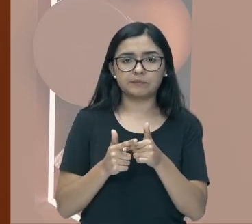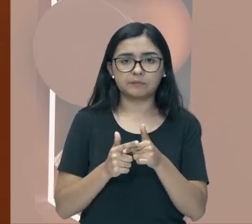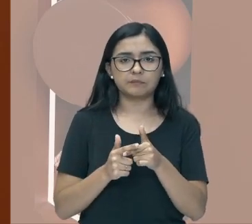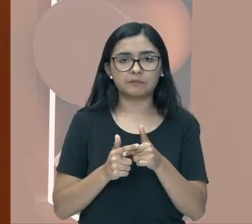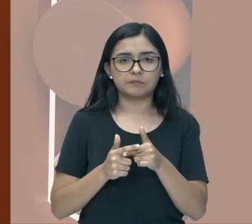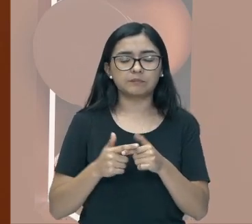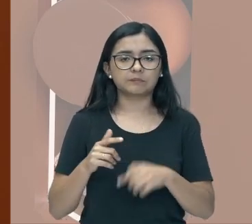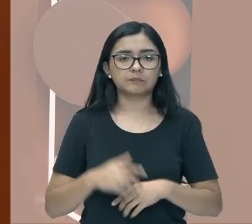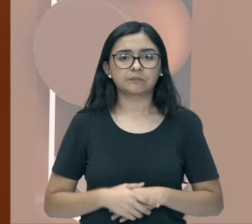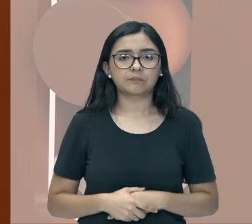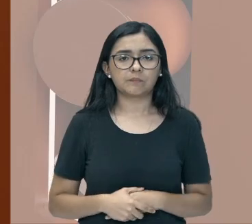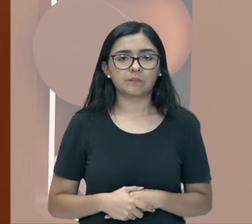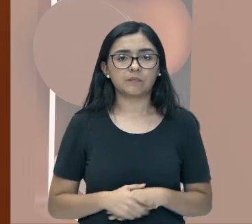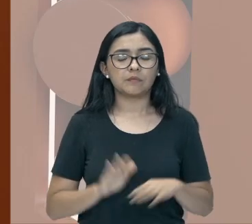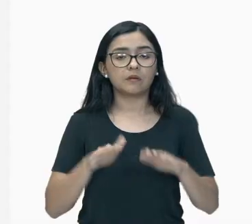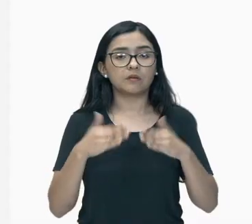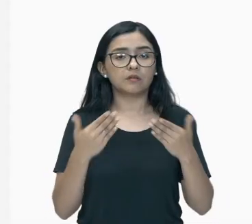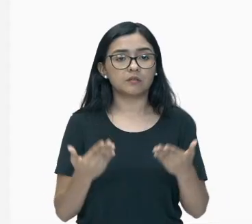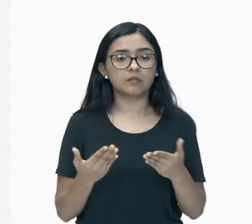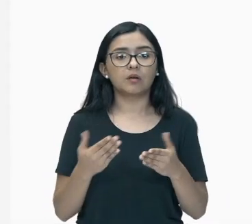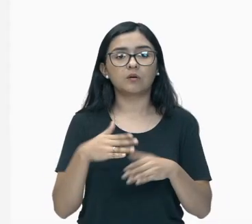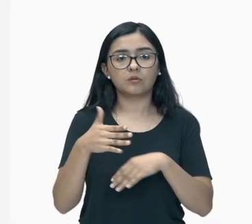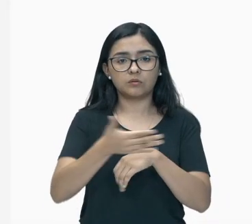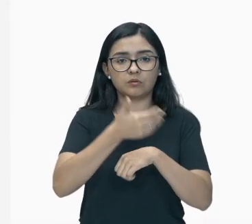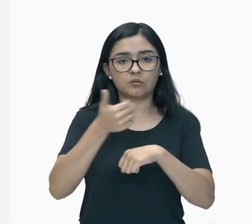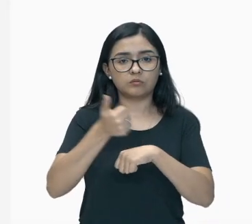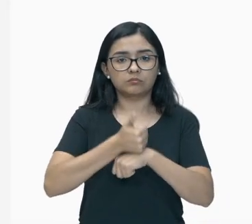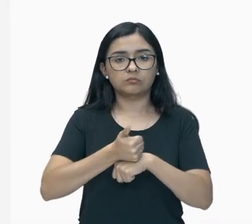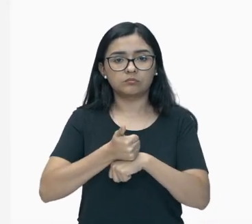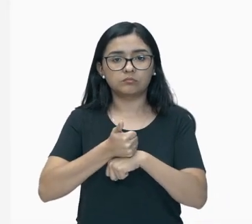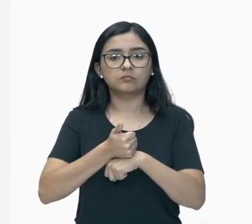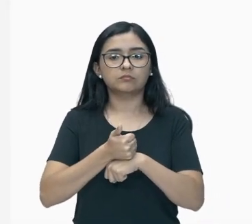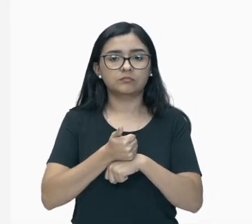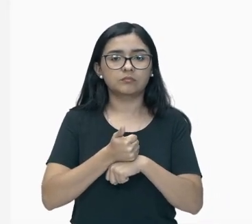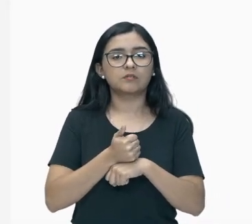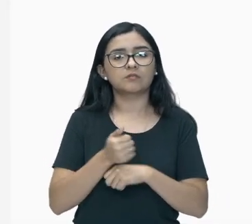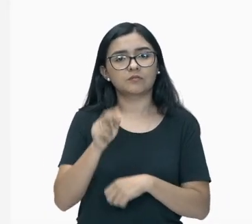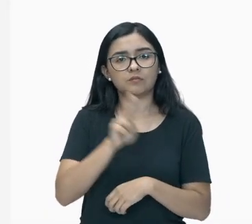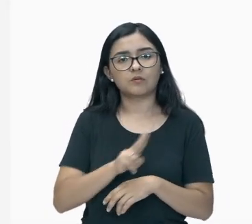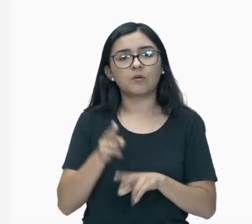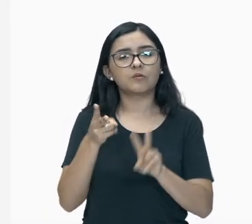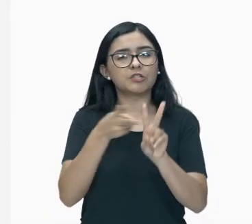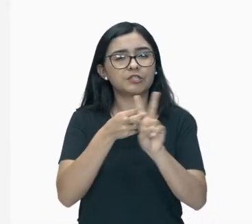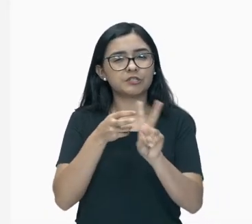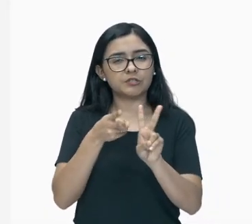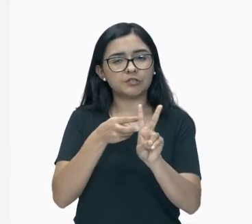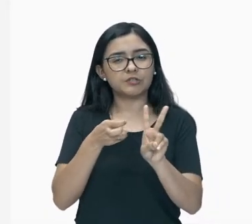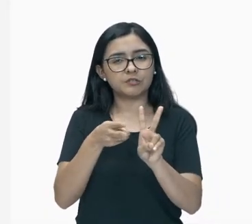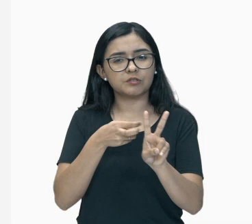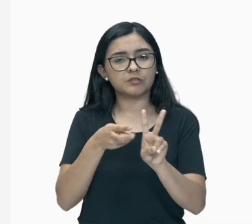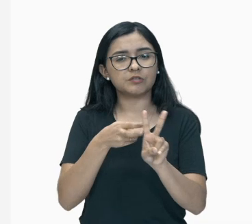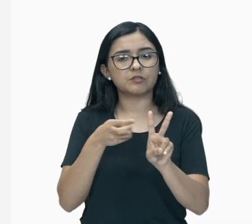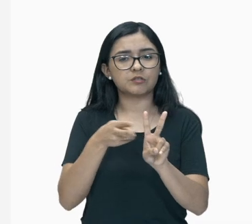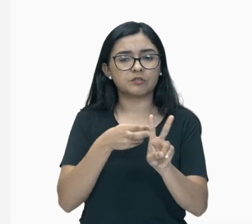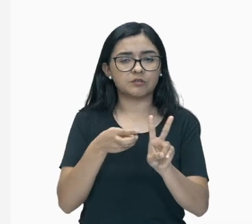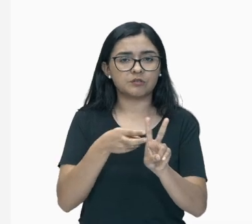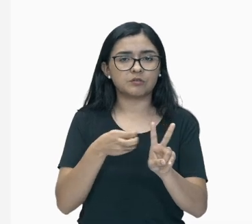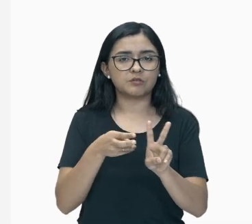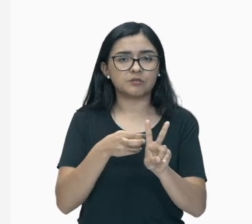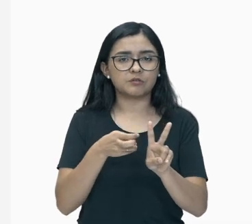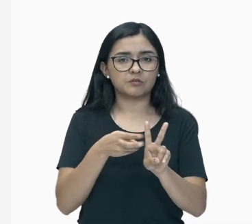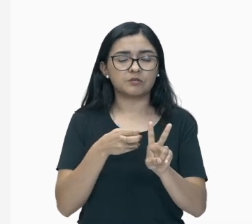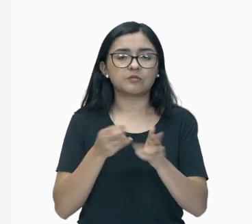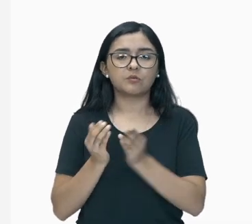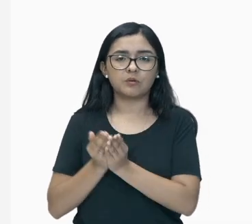na população. Então os colonos, disfarçados de índios, jogaram toda a carga de chá dos